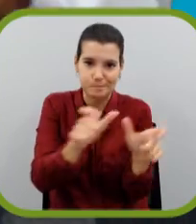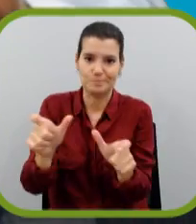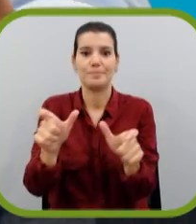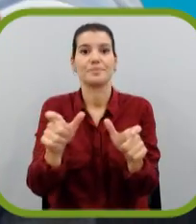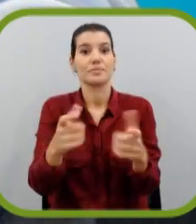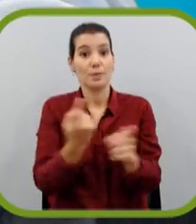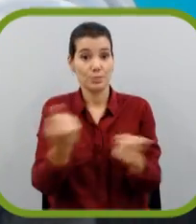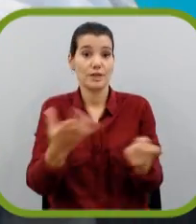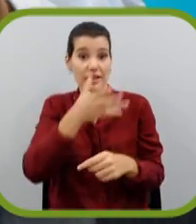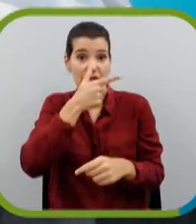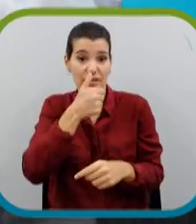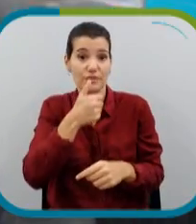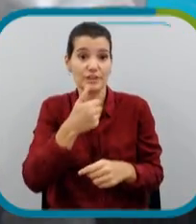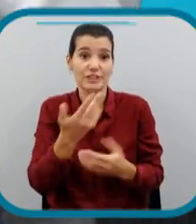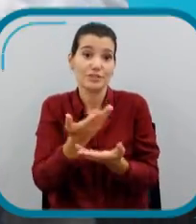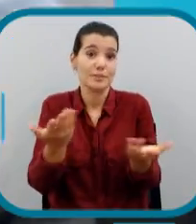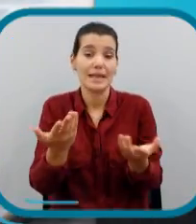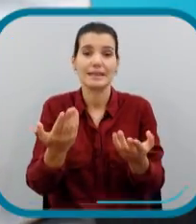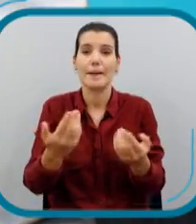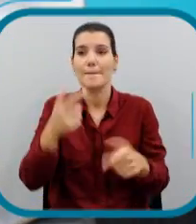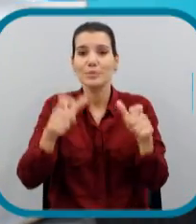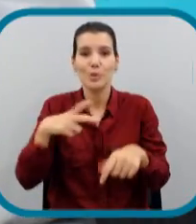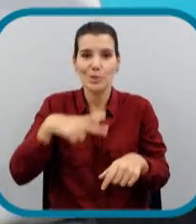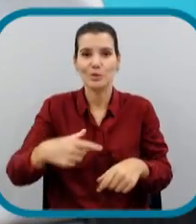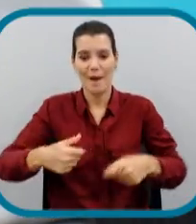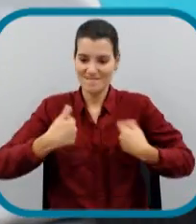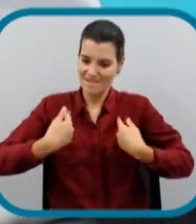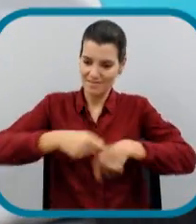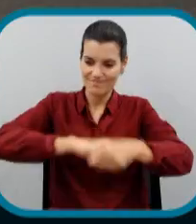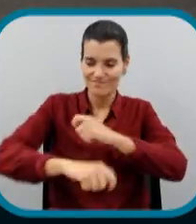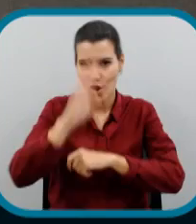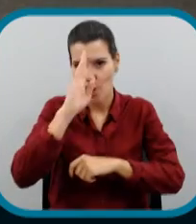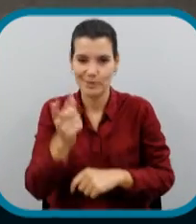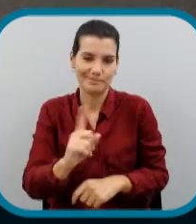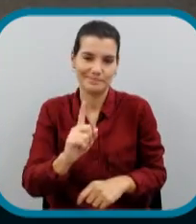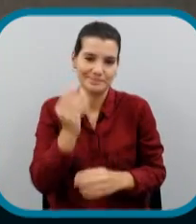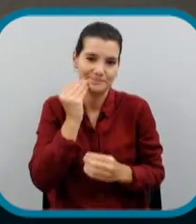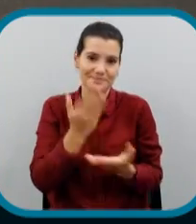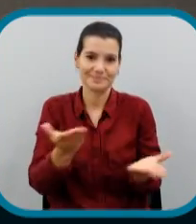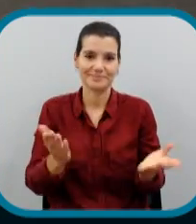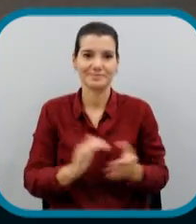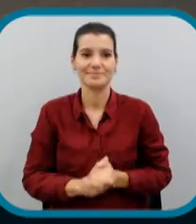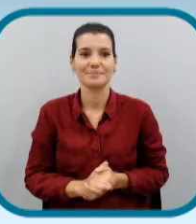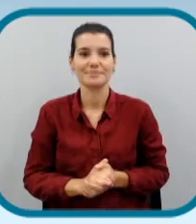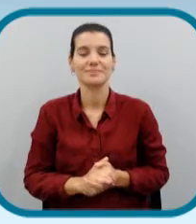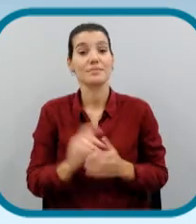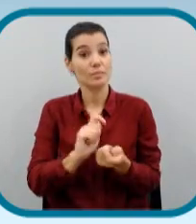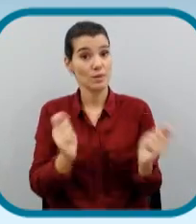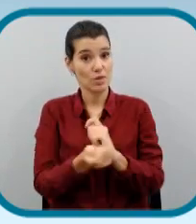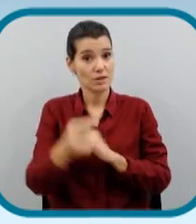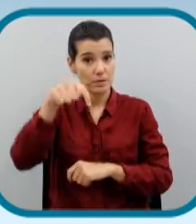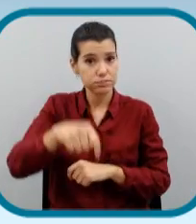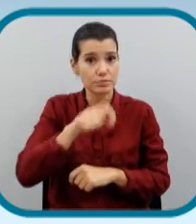gente aí começa a tomar juízo, porque infelizmente agir a tempo não está na natureza dos portugueses. Professor Miguel, pergunto-lhe, haverá